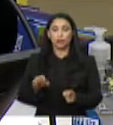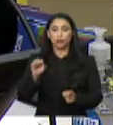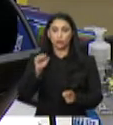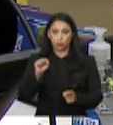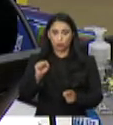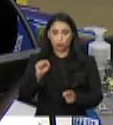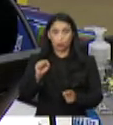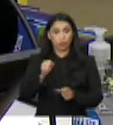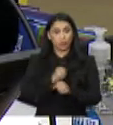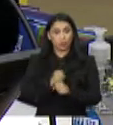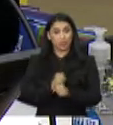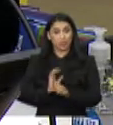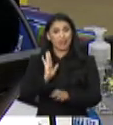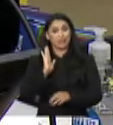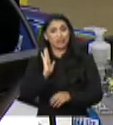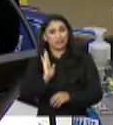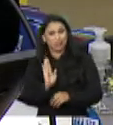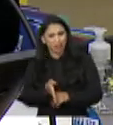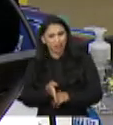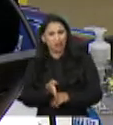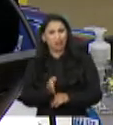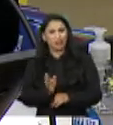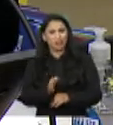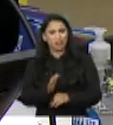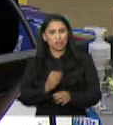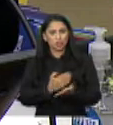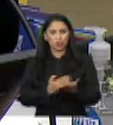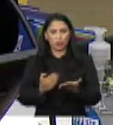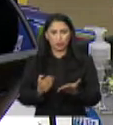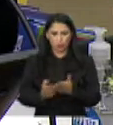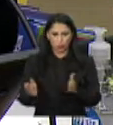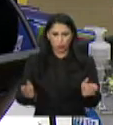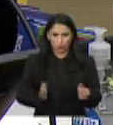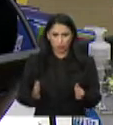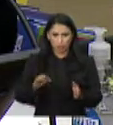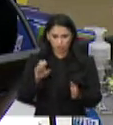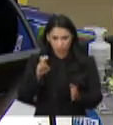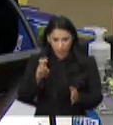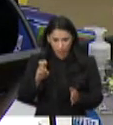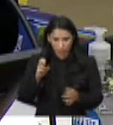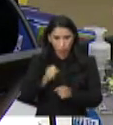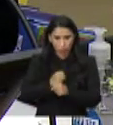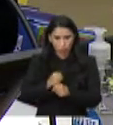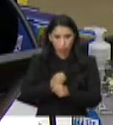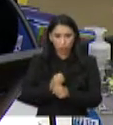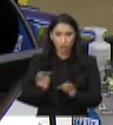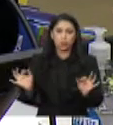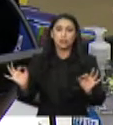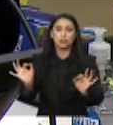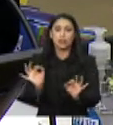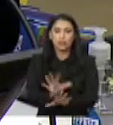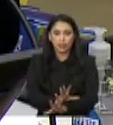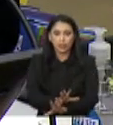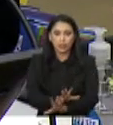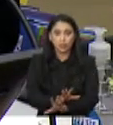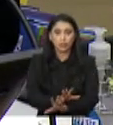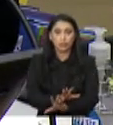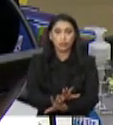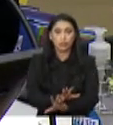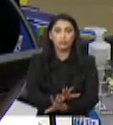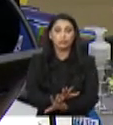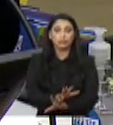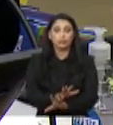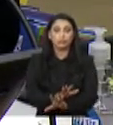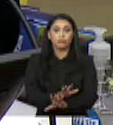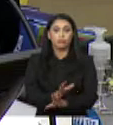prazo de oito anos se já havia se iniciado o prazo de cinco anos se encerra a